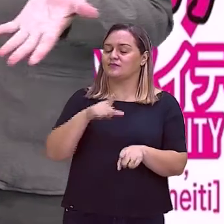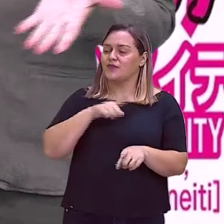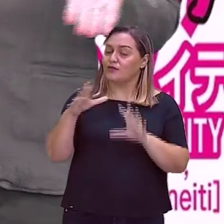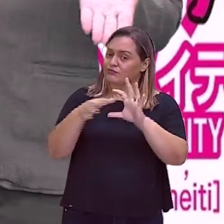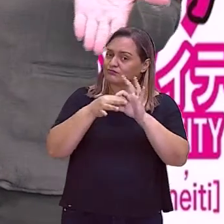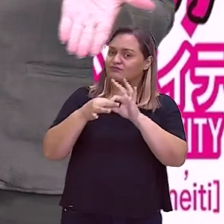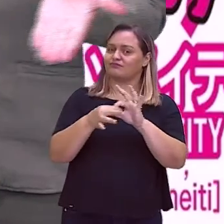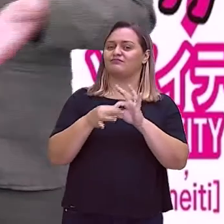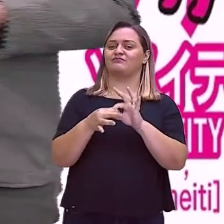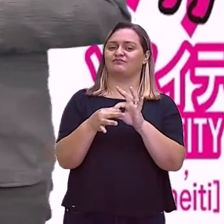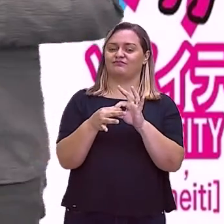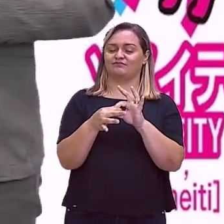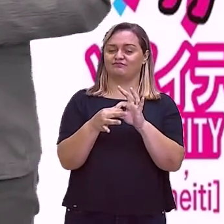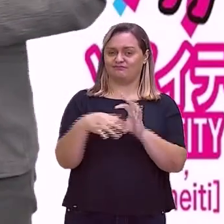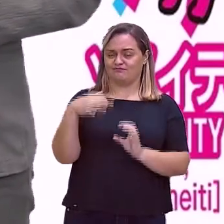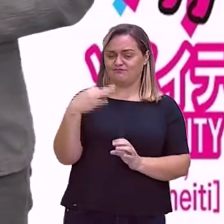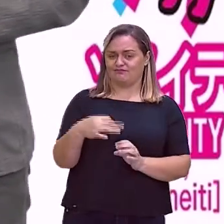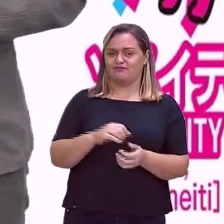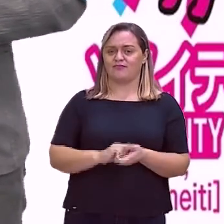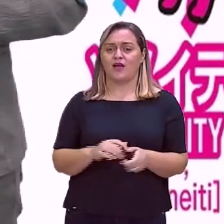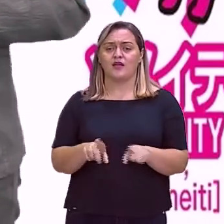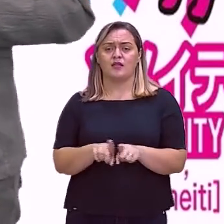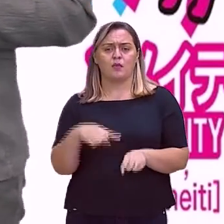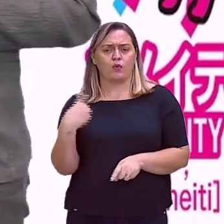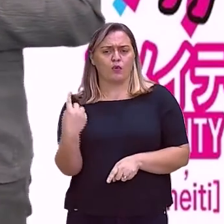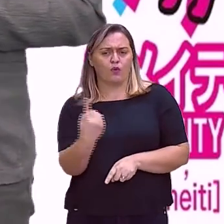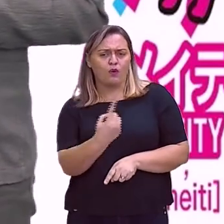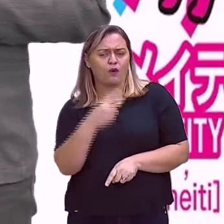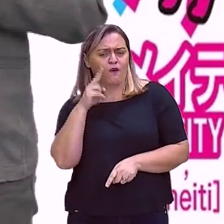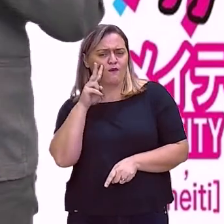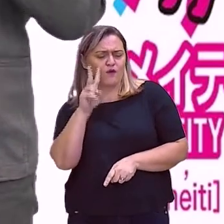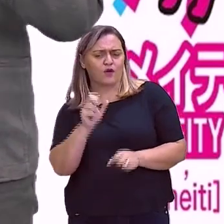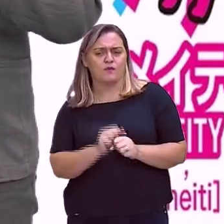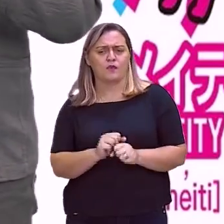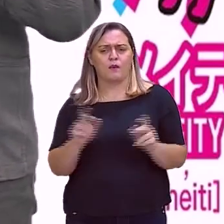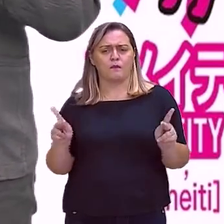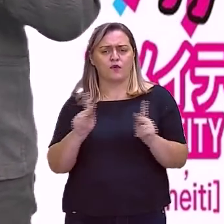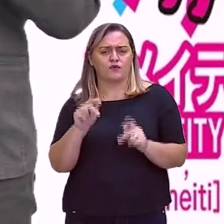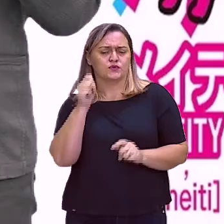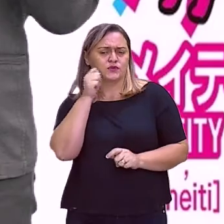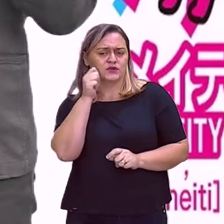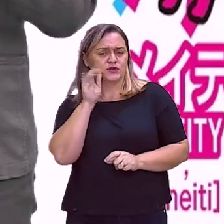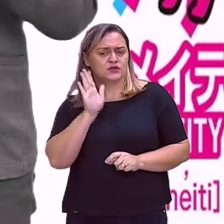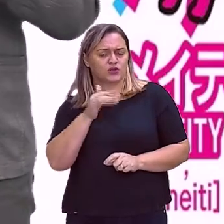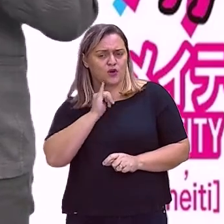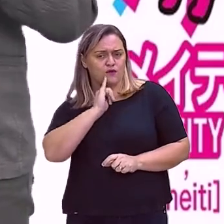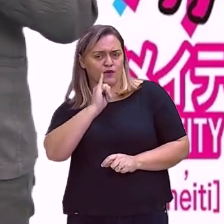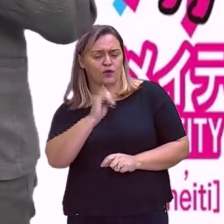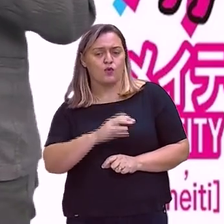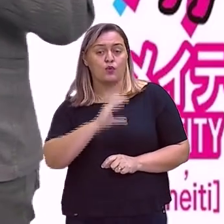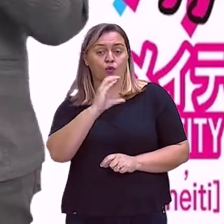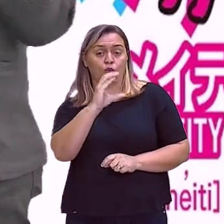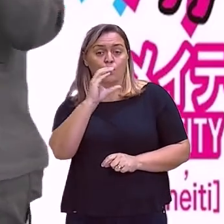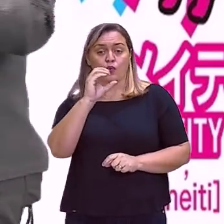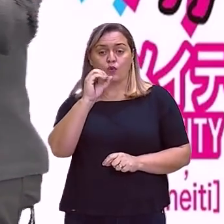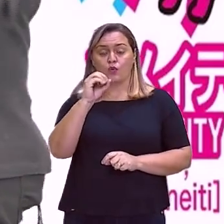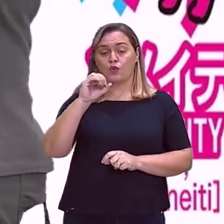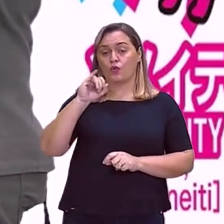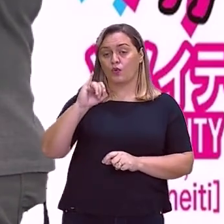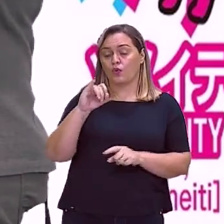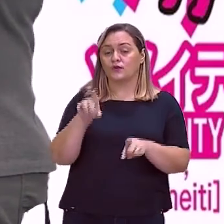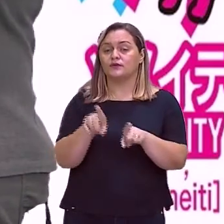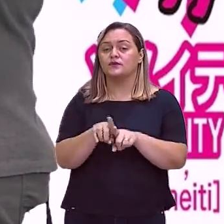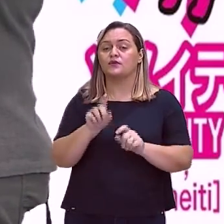E, como nós vimos, a professora Andresa, que o COI, ele tem